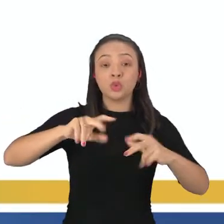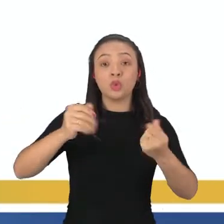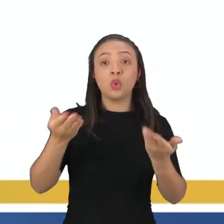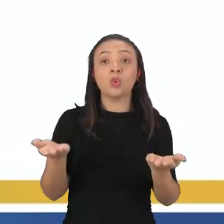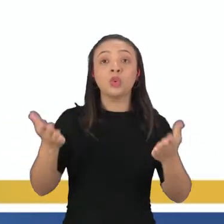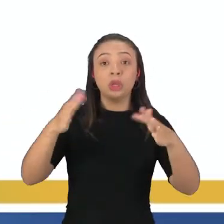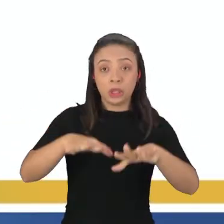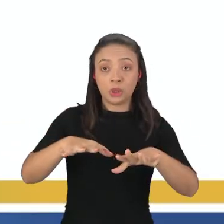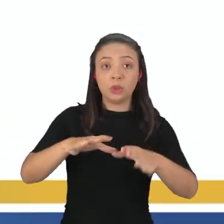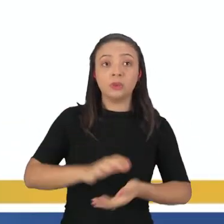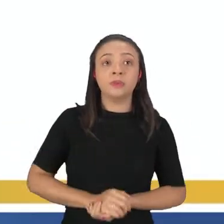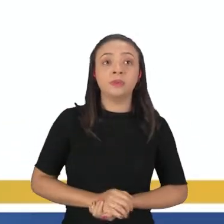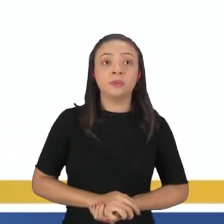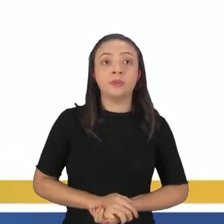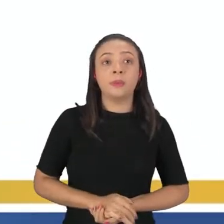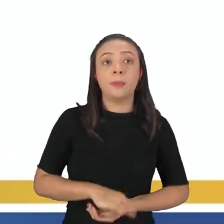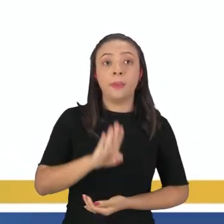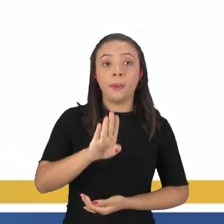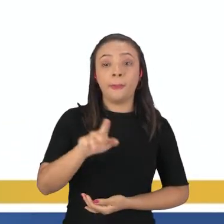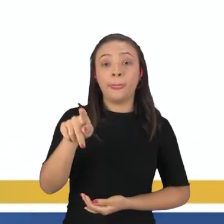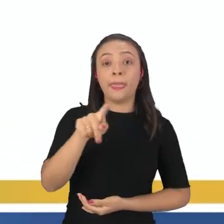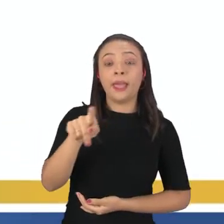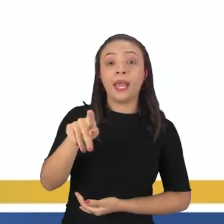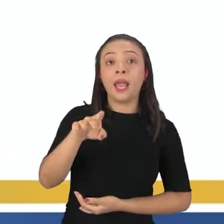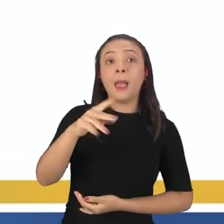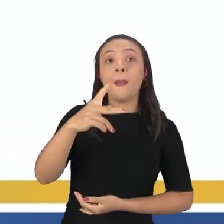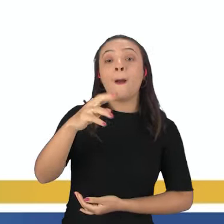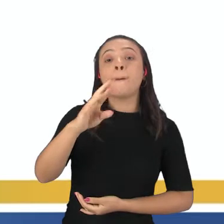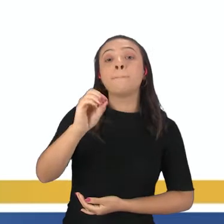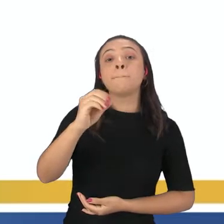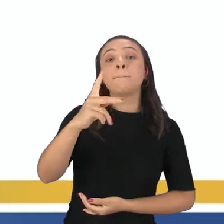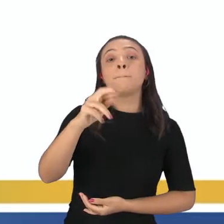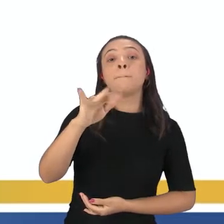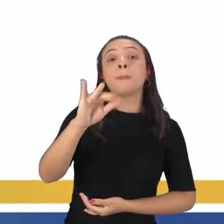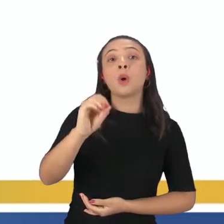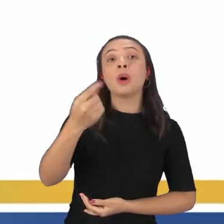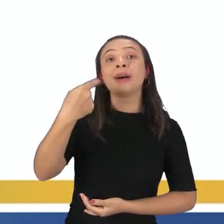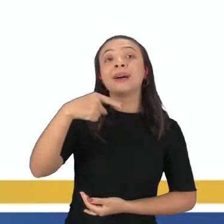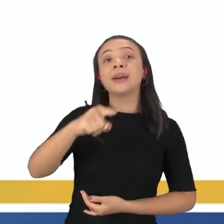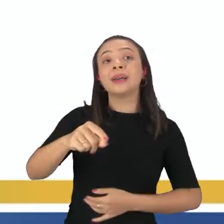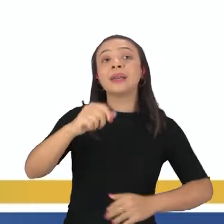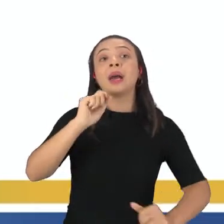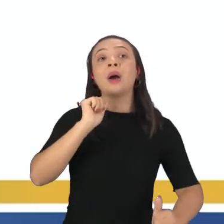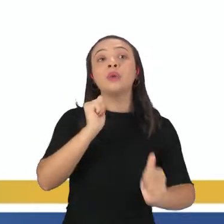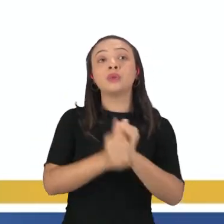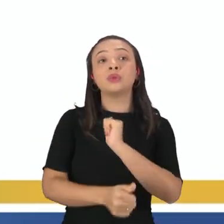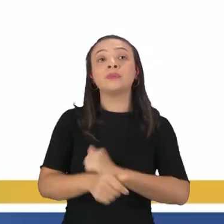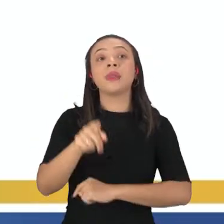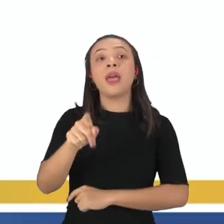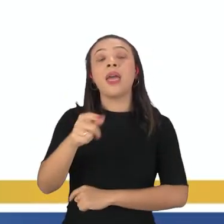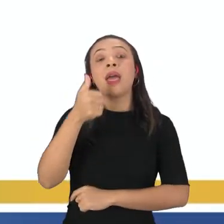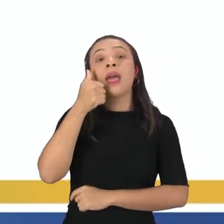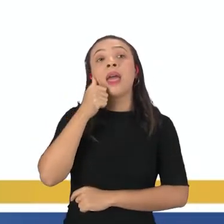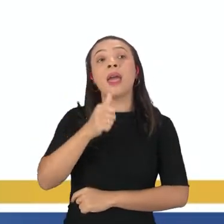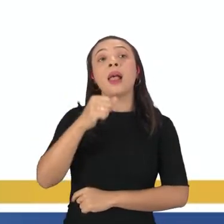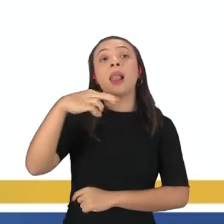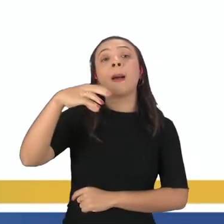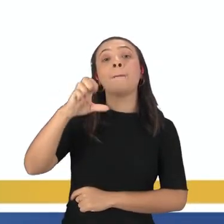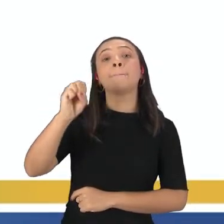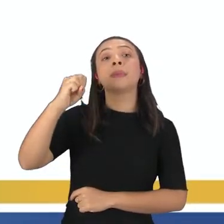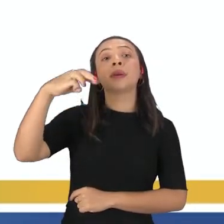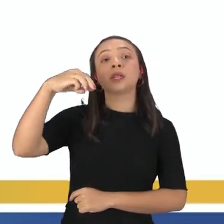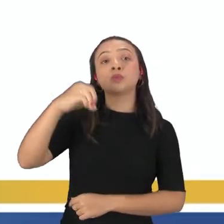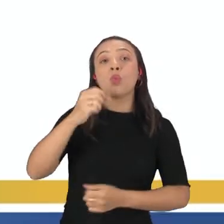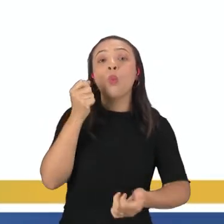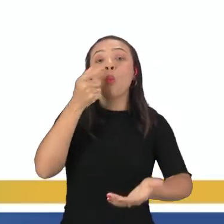inclusos. Eles próprios vão ao jogo. Ela mesma vai comprar a comida. O homem e